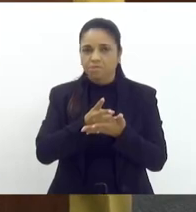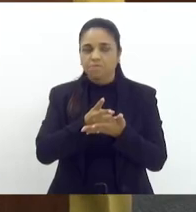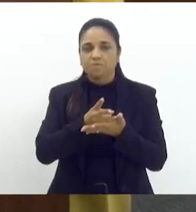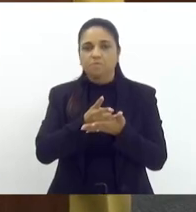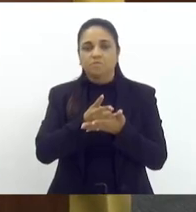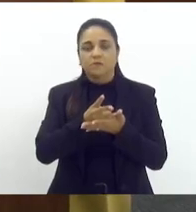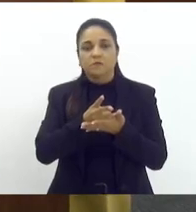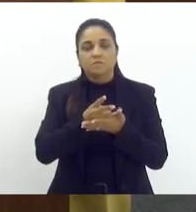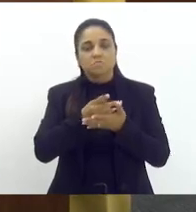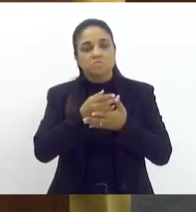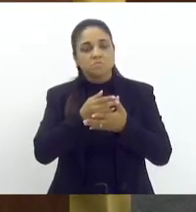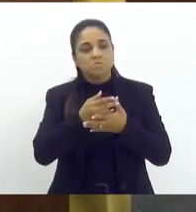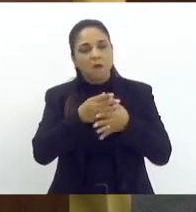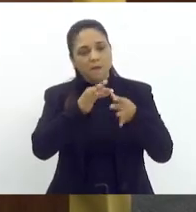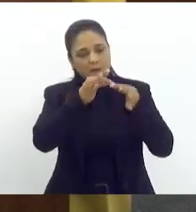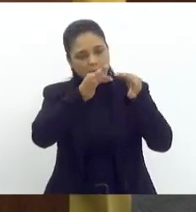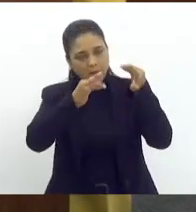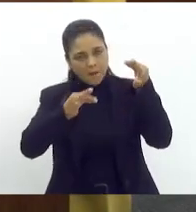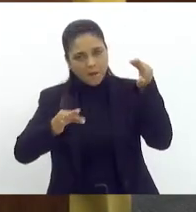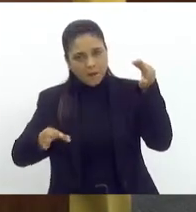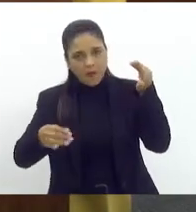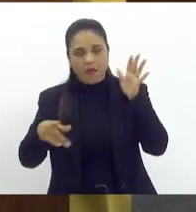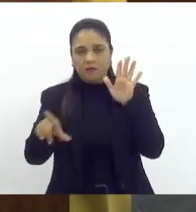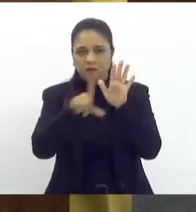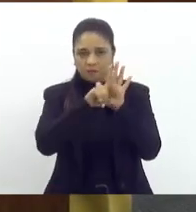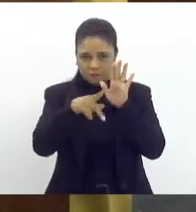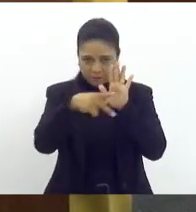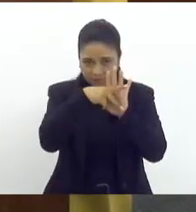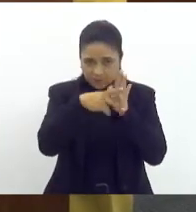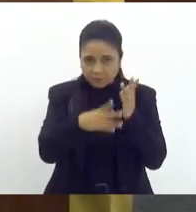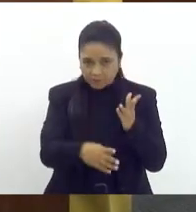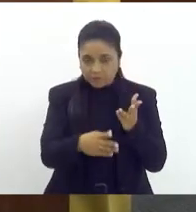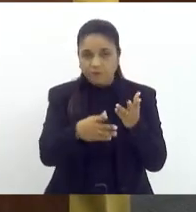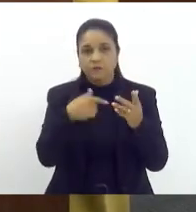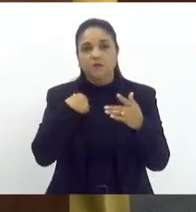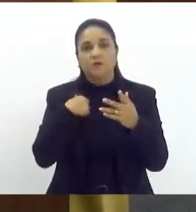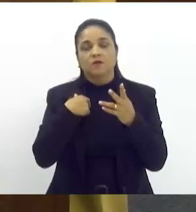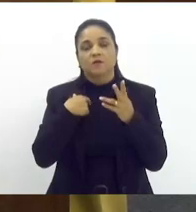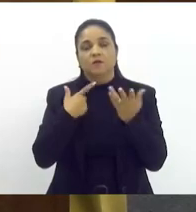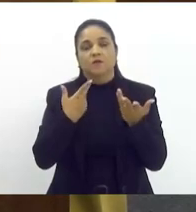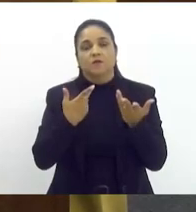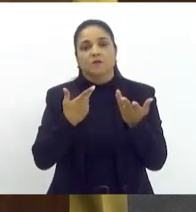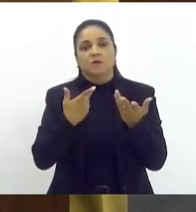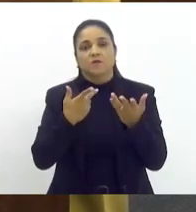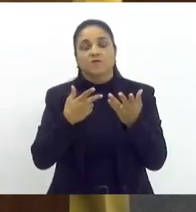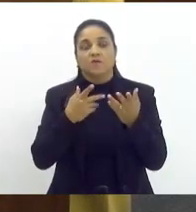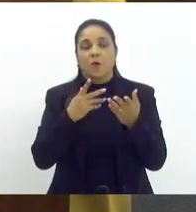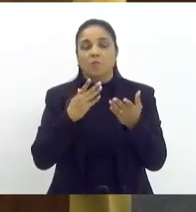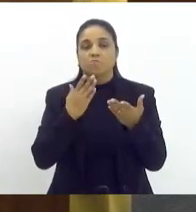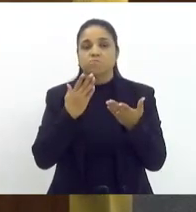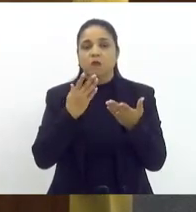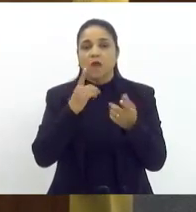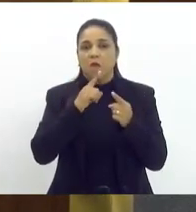Ampla do que tá propondo Deputado André Correia esse projeto foi vetado